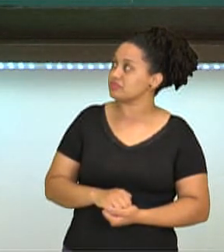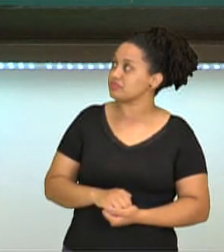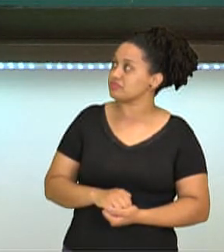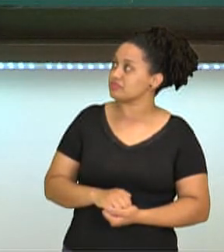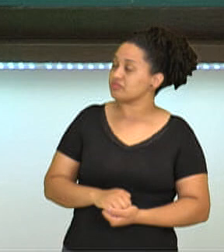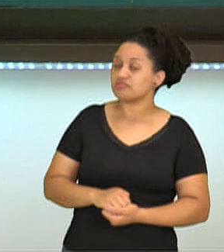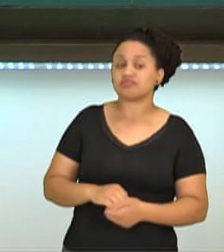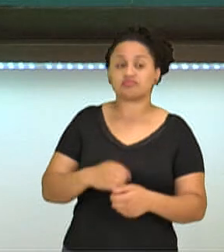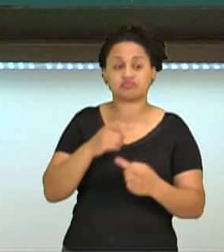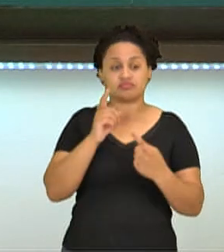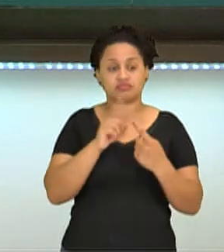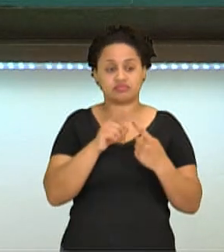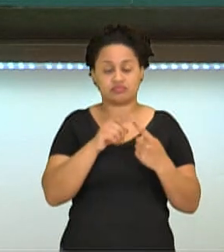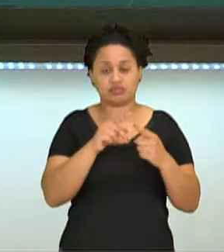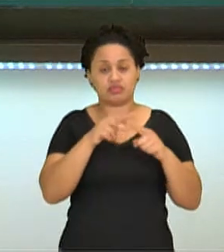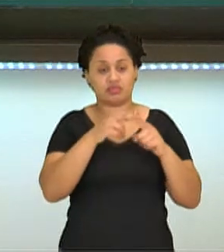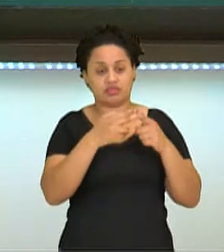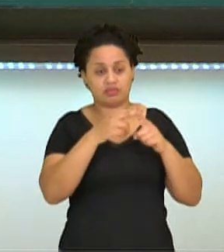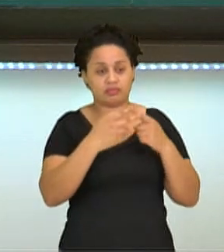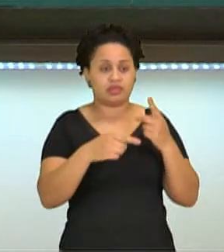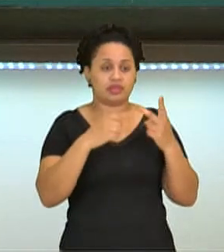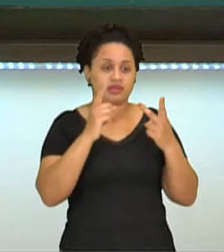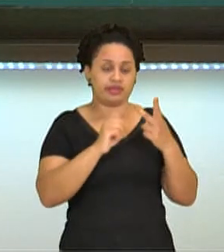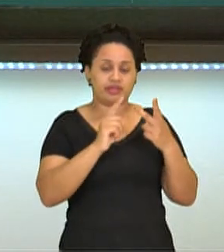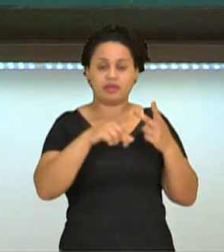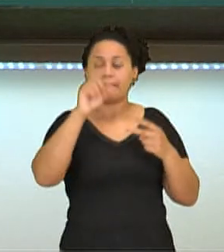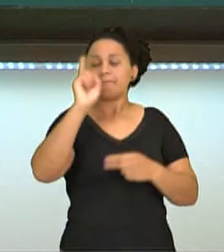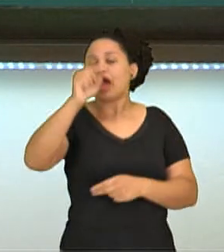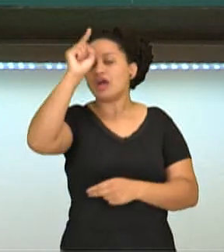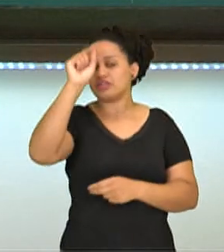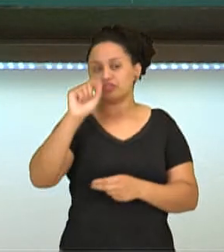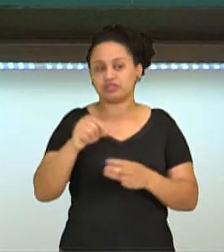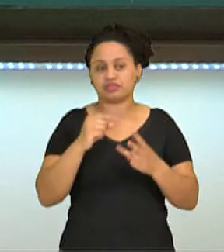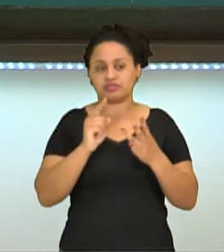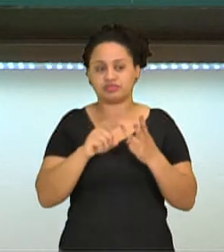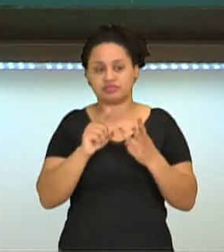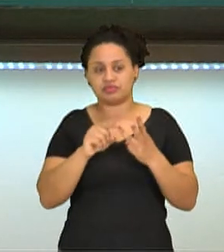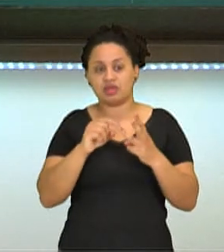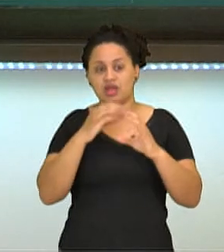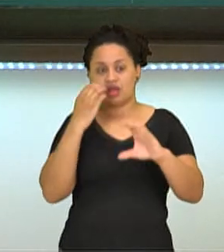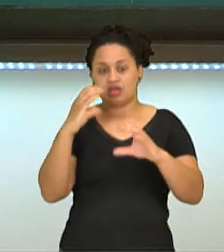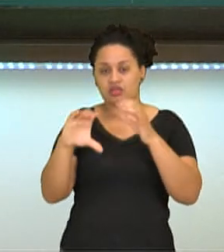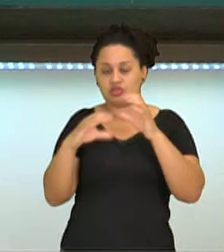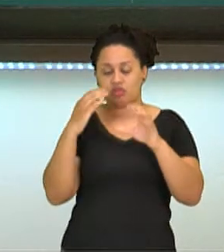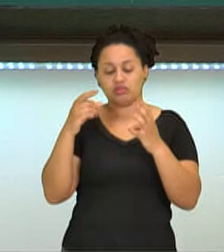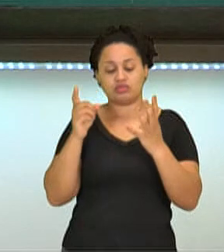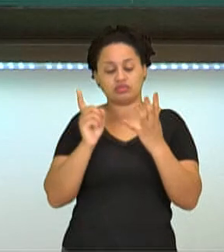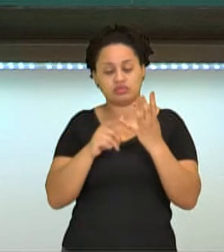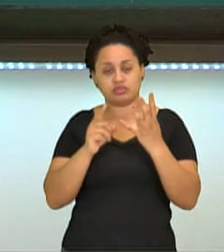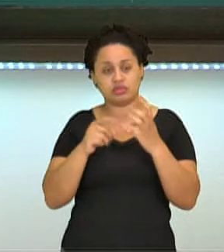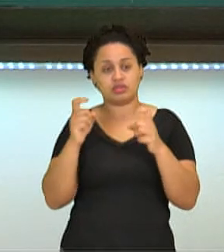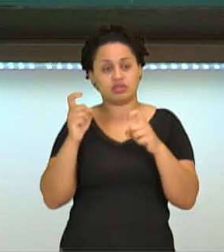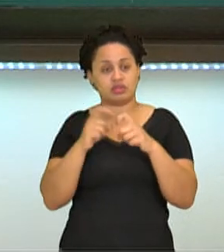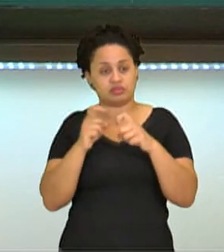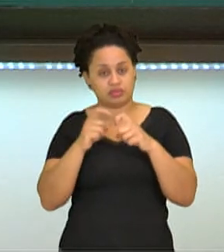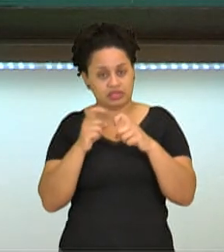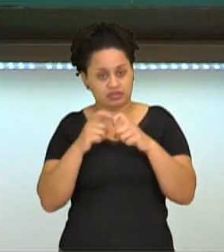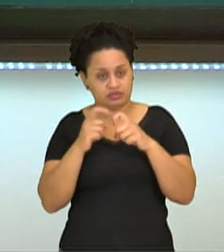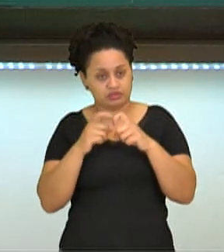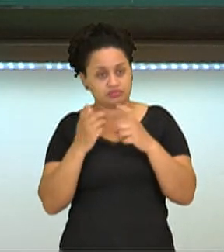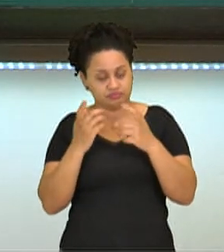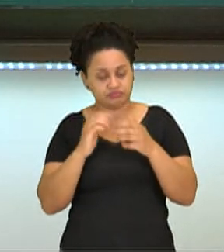a cantora ou o cantor, e doctor, o médico ou